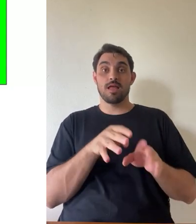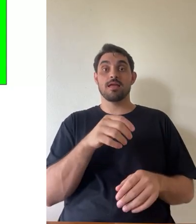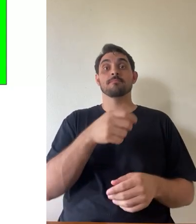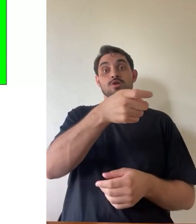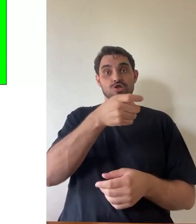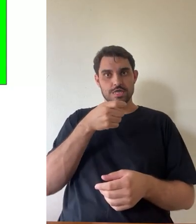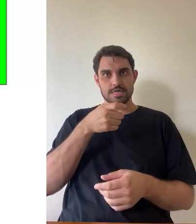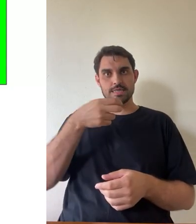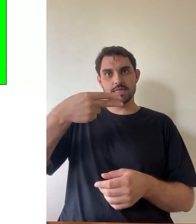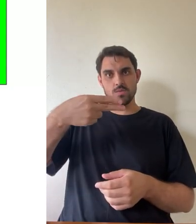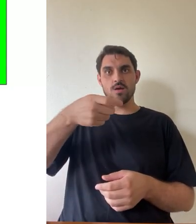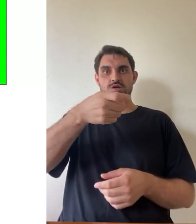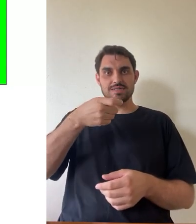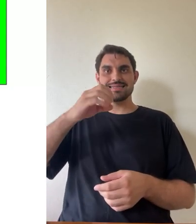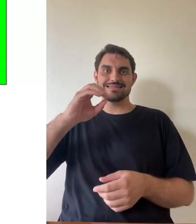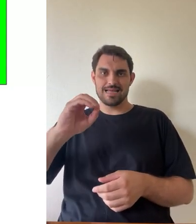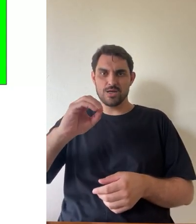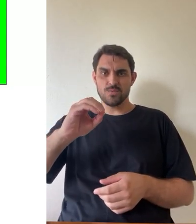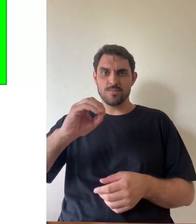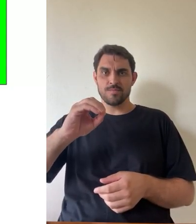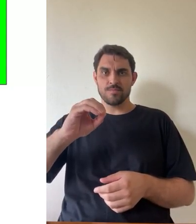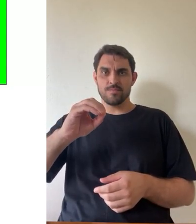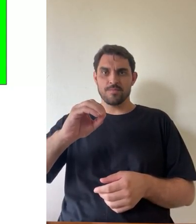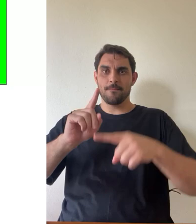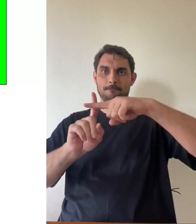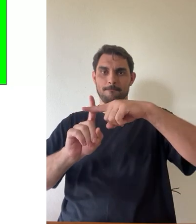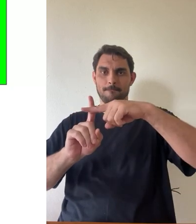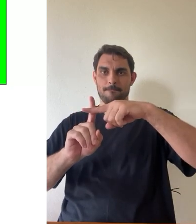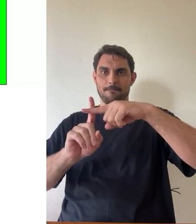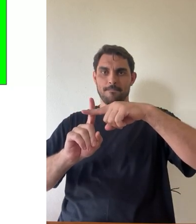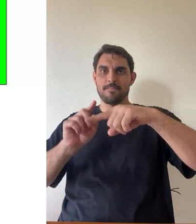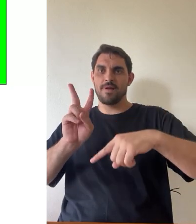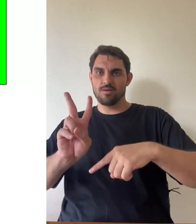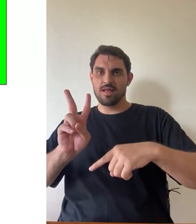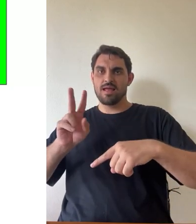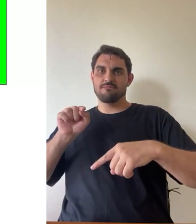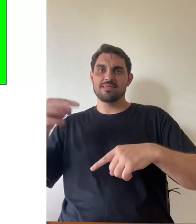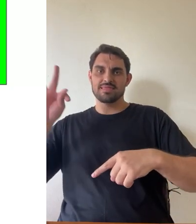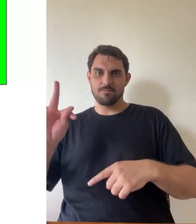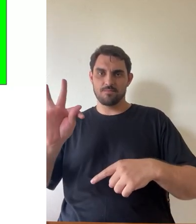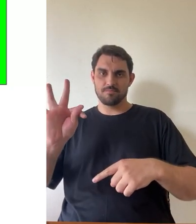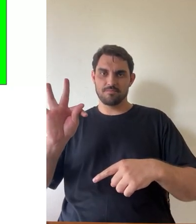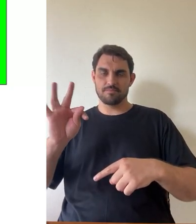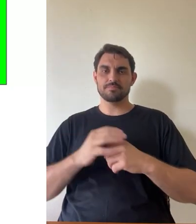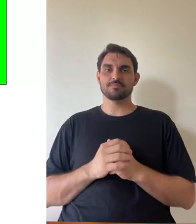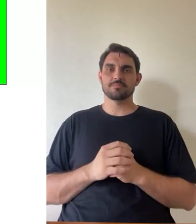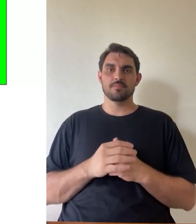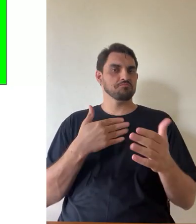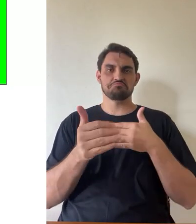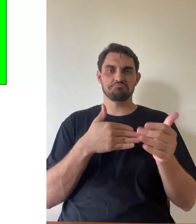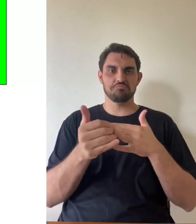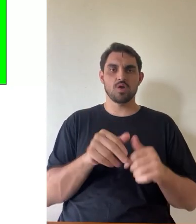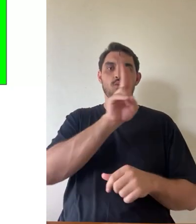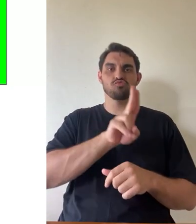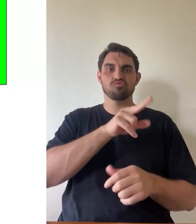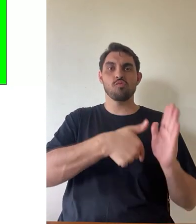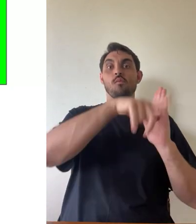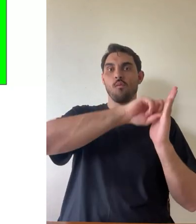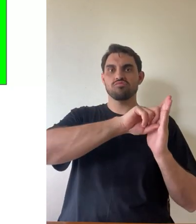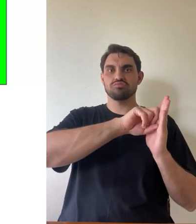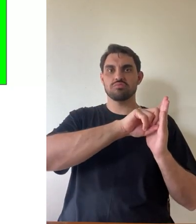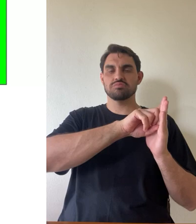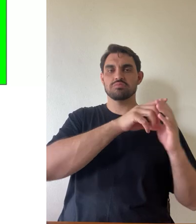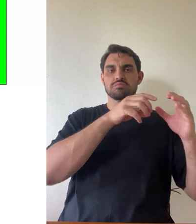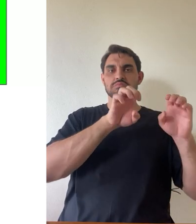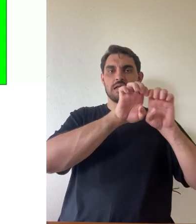X igual a X0 mais velocidade vezes tempo, tá? Então, não importa se nós vamos